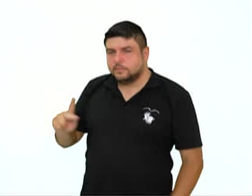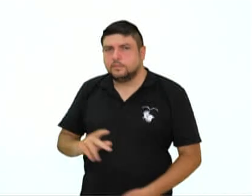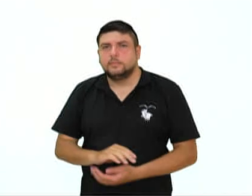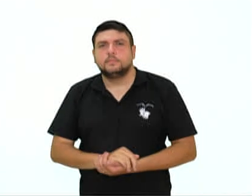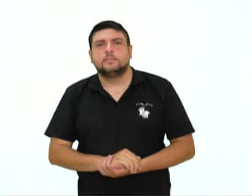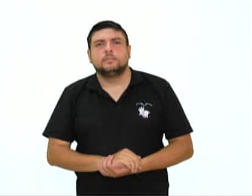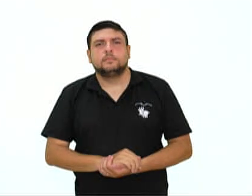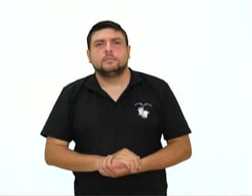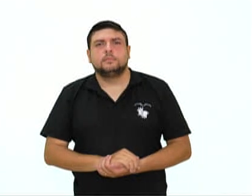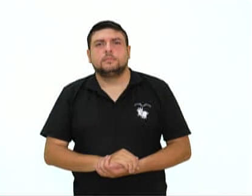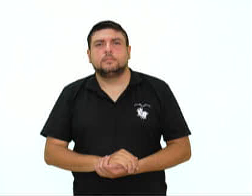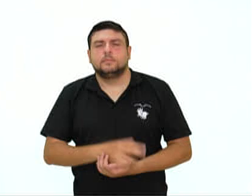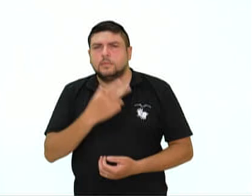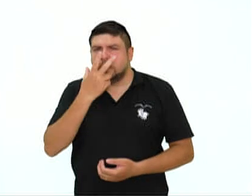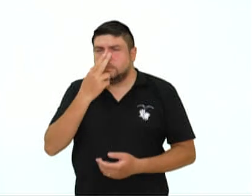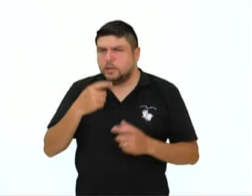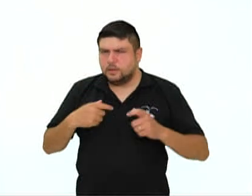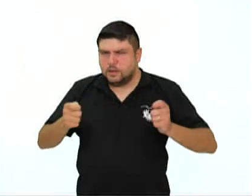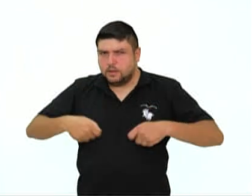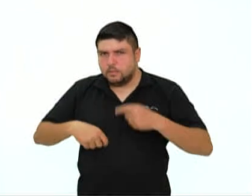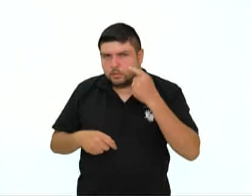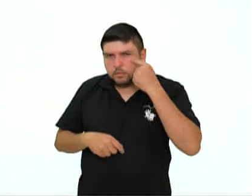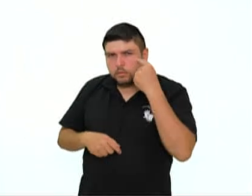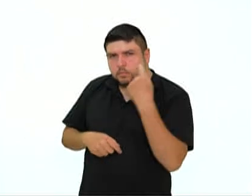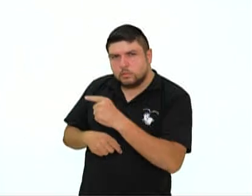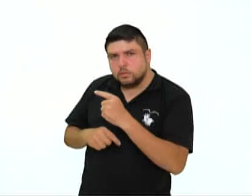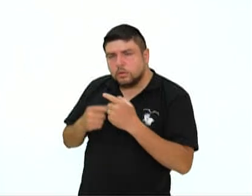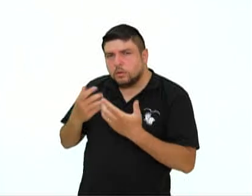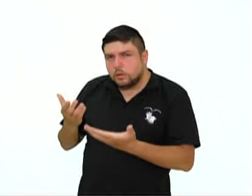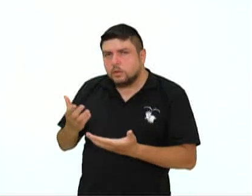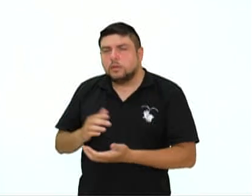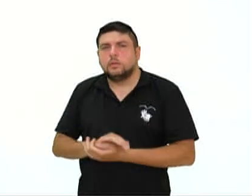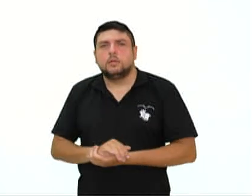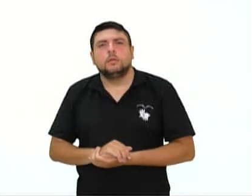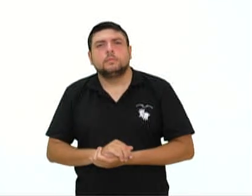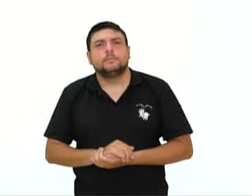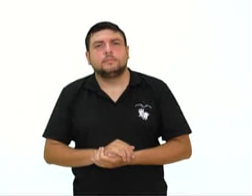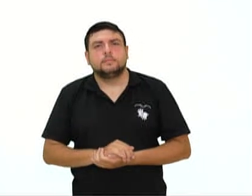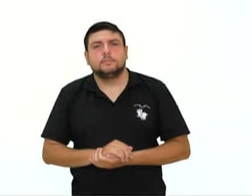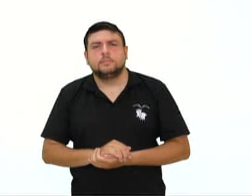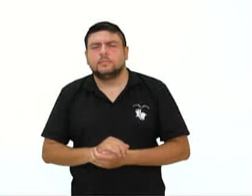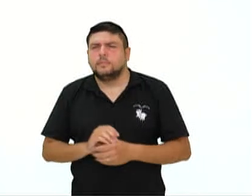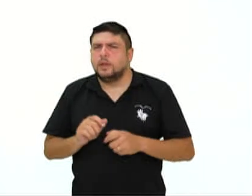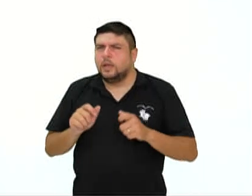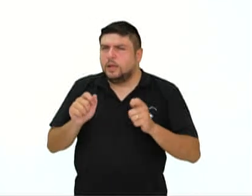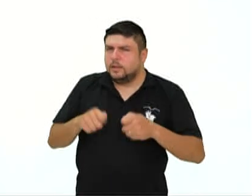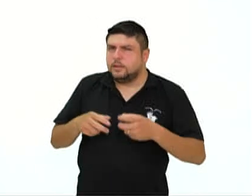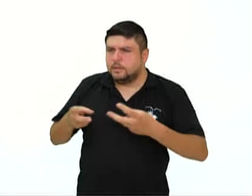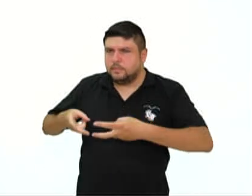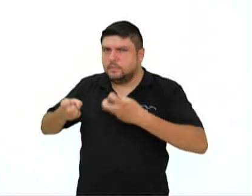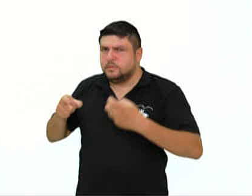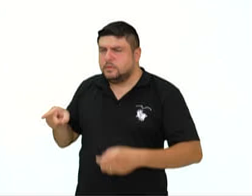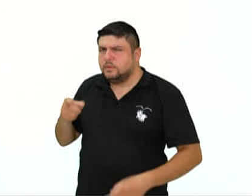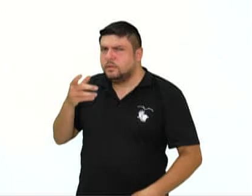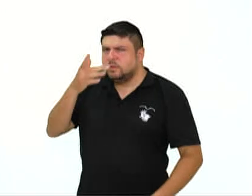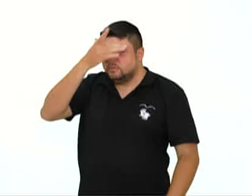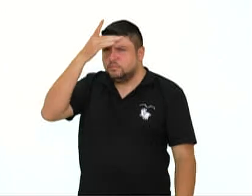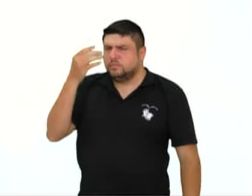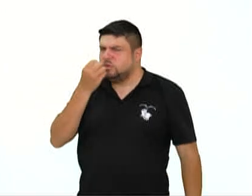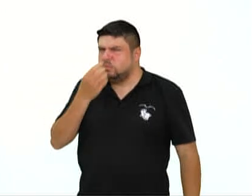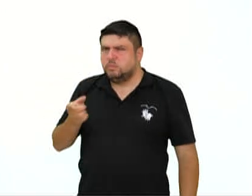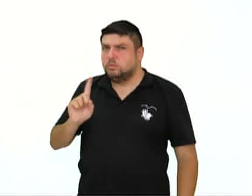Será então que nós conseguimos descobrir o caráter dele logo ali? É possível inferir que ele não é uma boa pessoa, Segundo